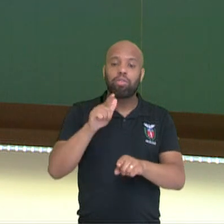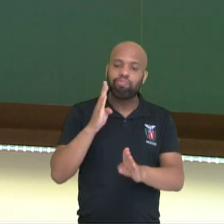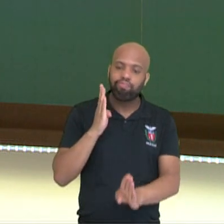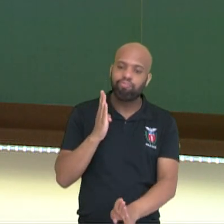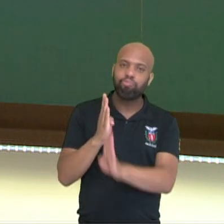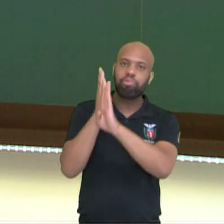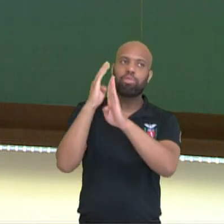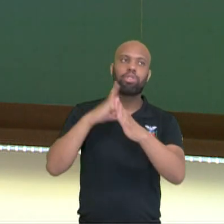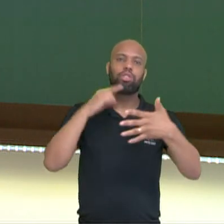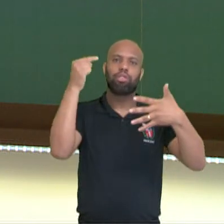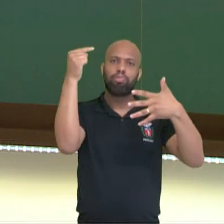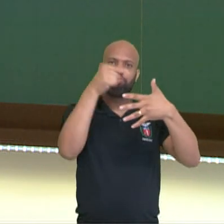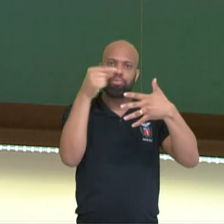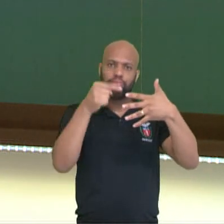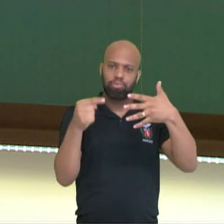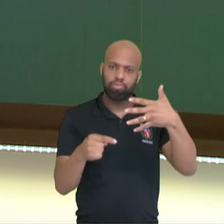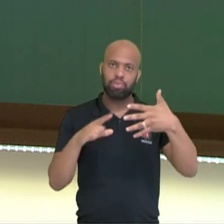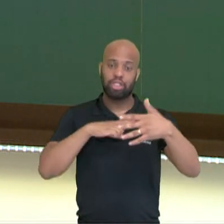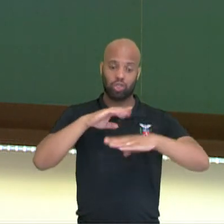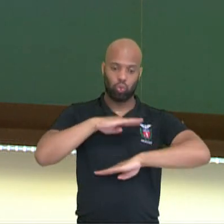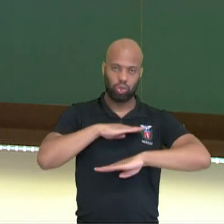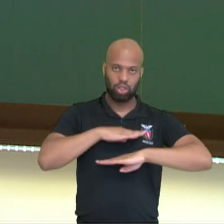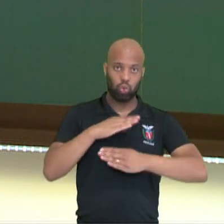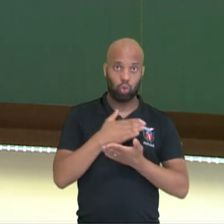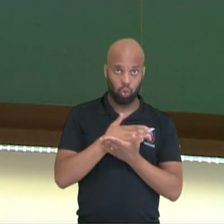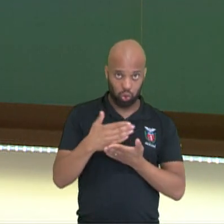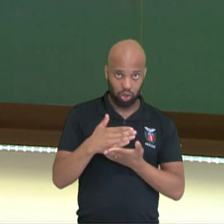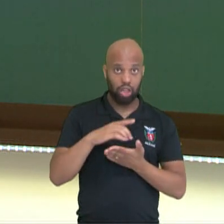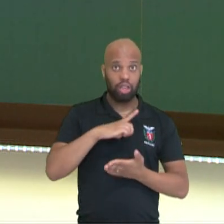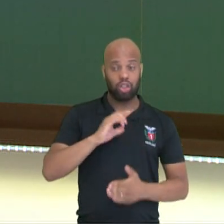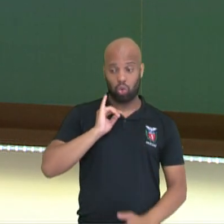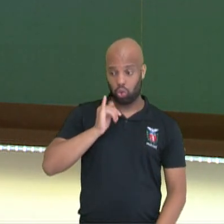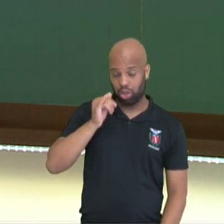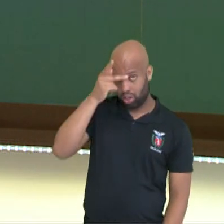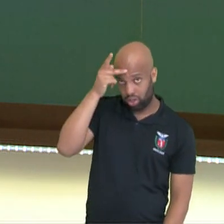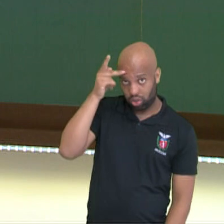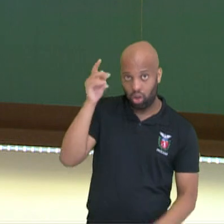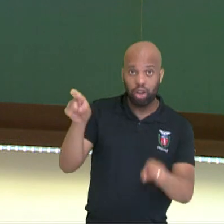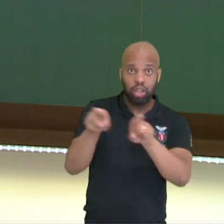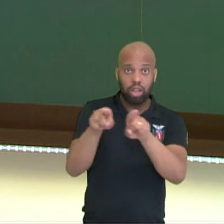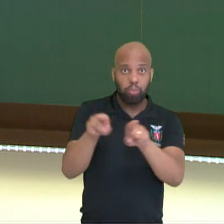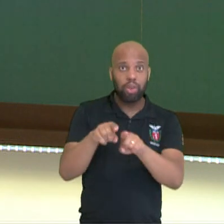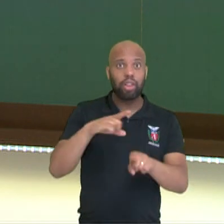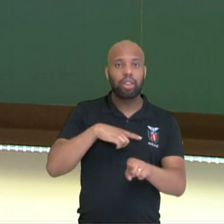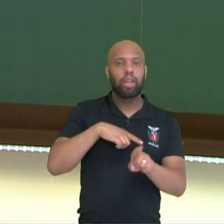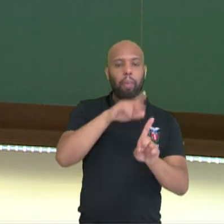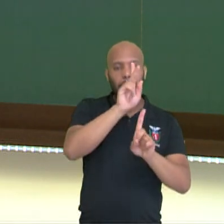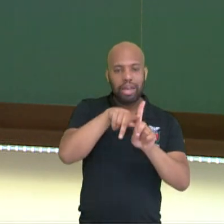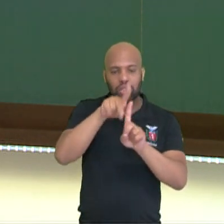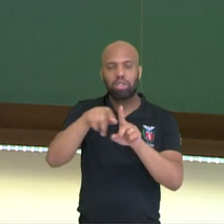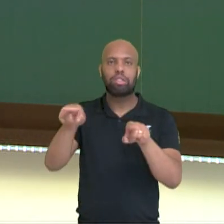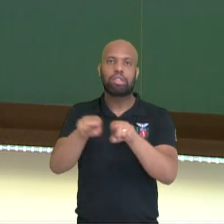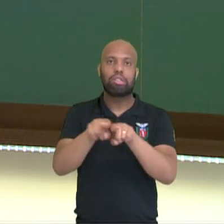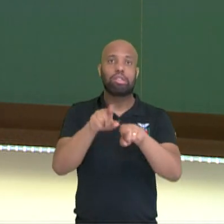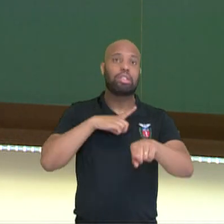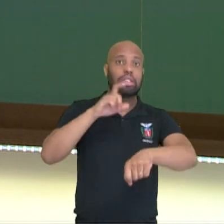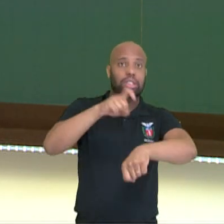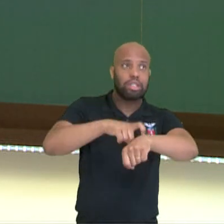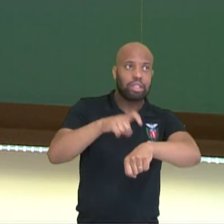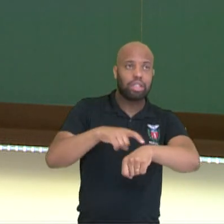razão. Não o compreendem. Um dia ele terá de sair de casa. Mais